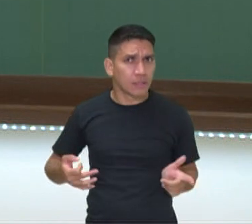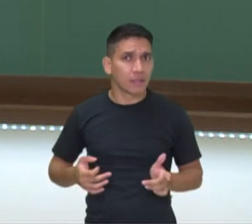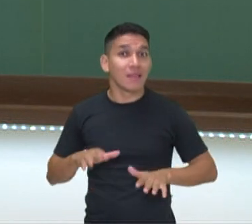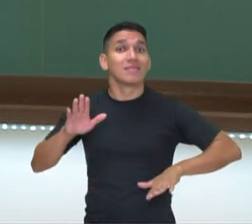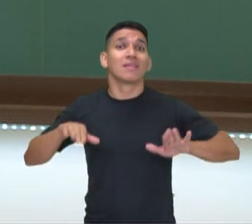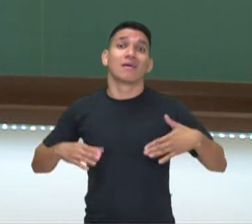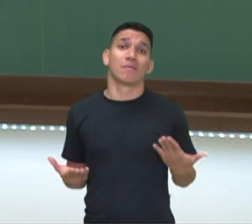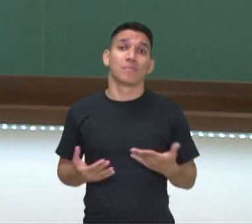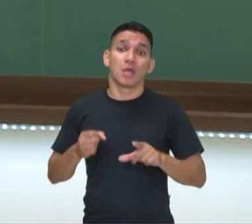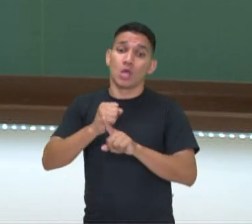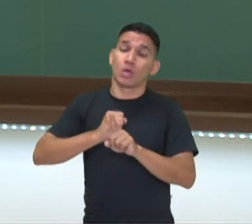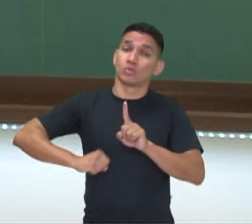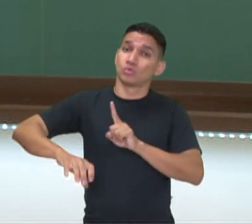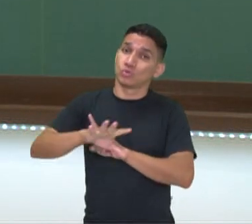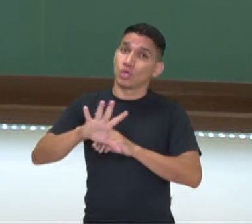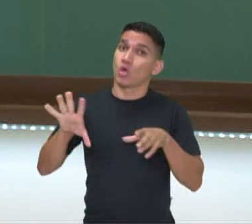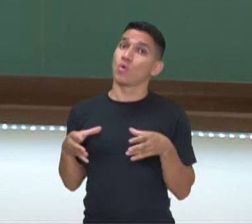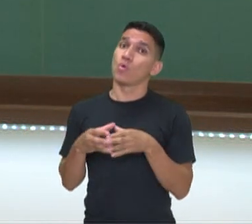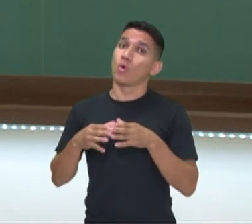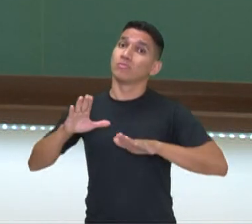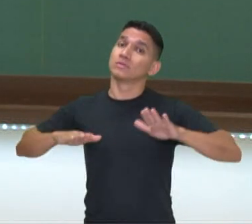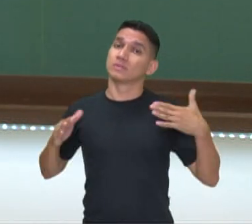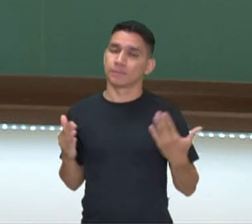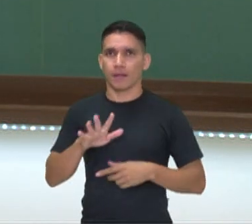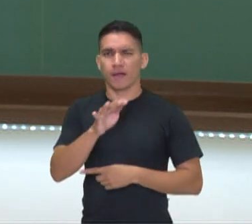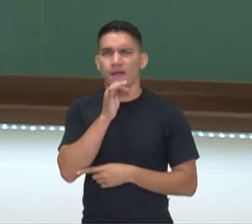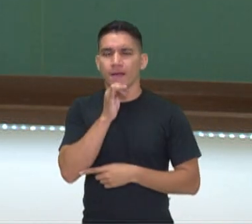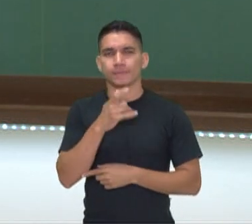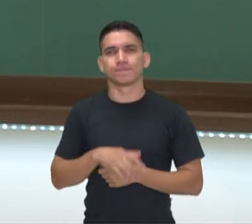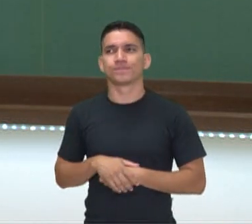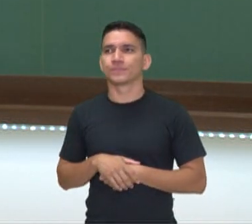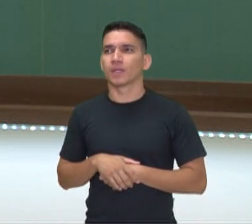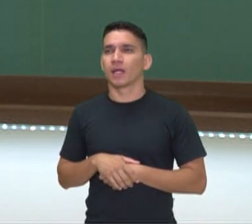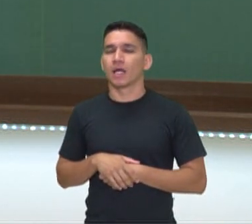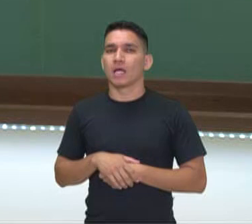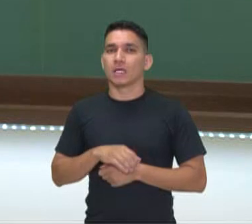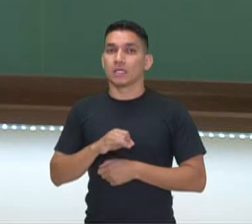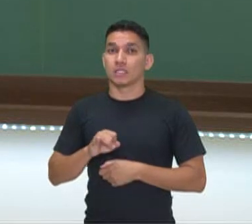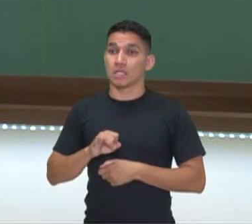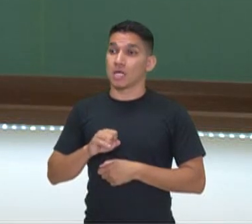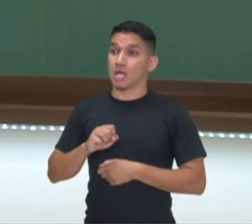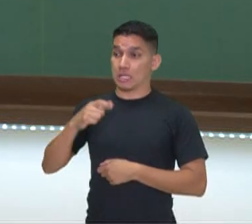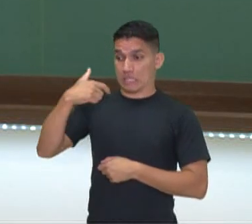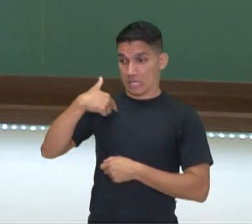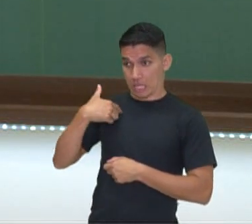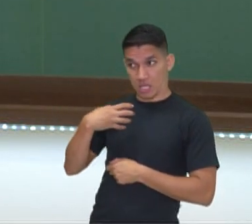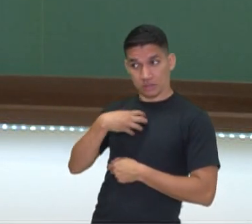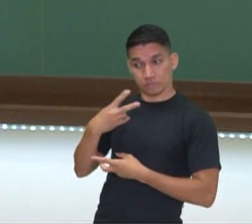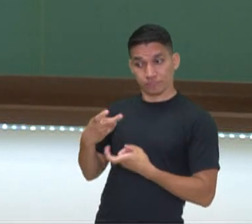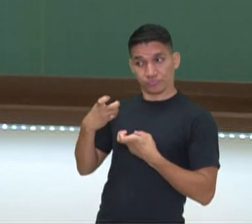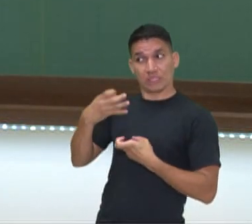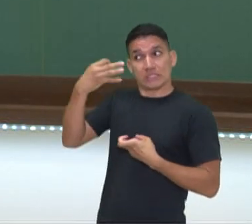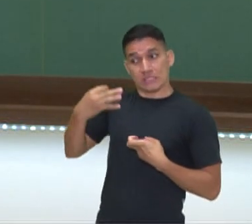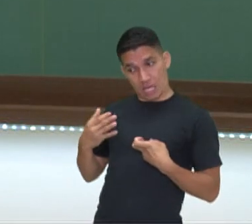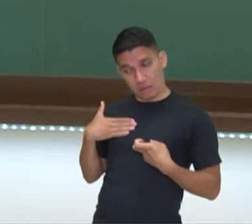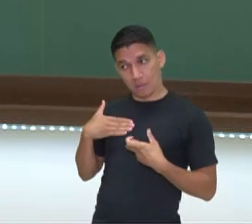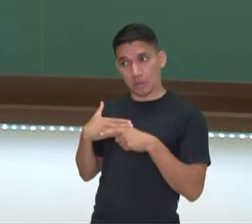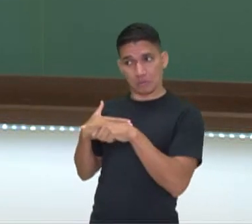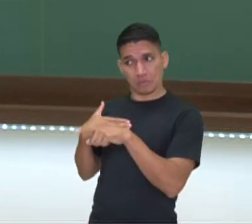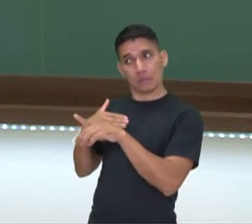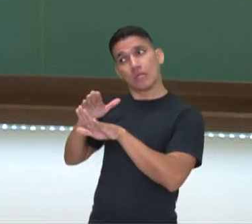social. Vocês já ouviram aquela frase que diz assim, o que é certo para mim pode não ser certo para você, pode não